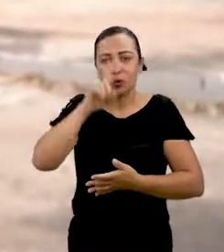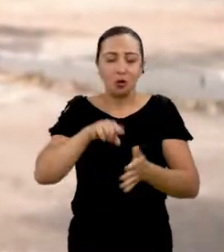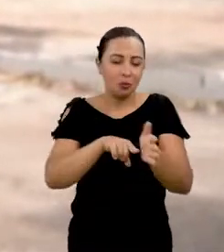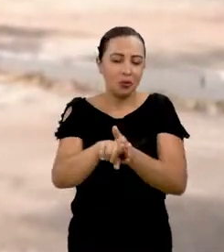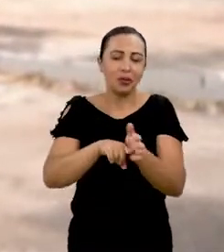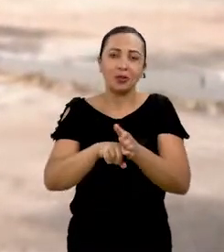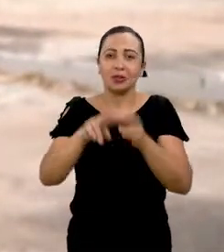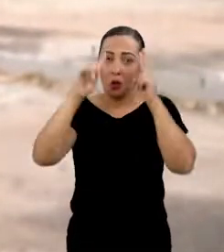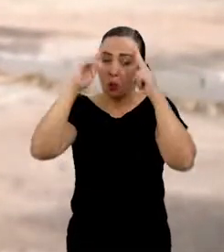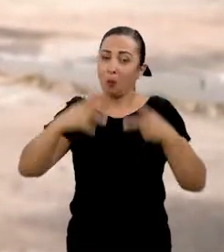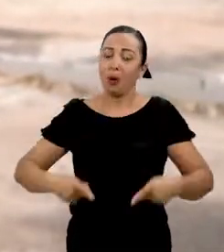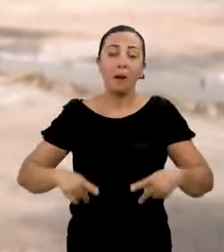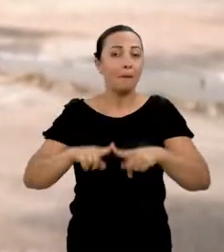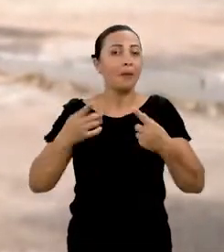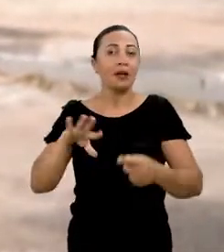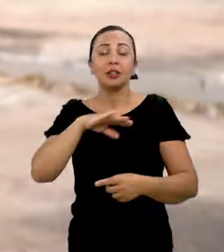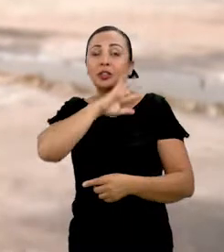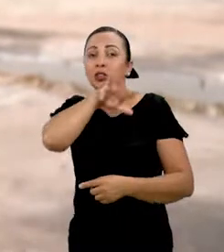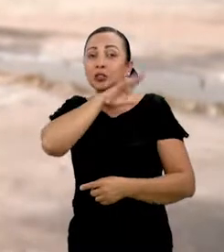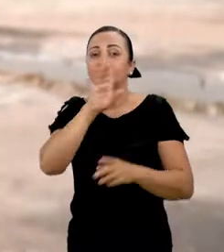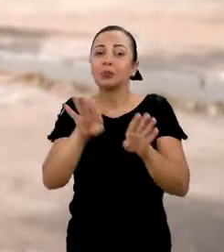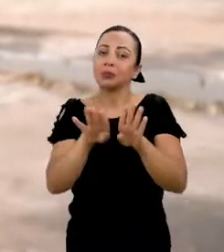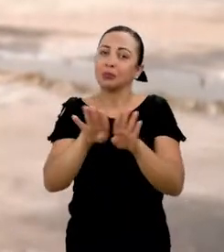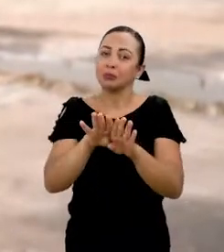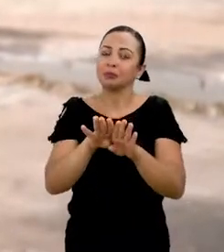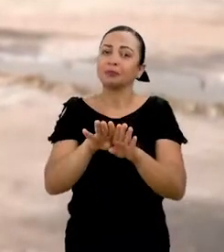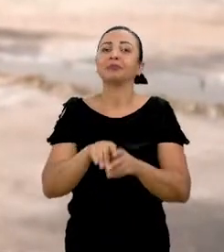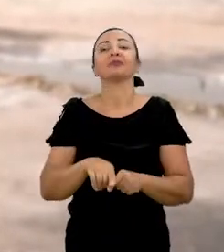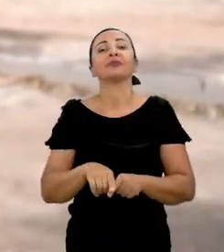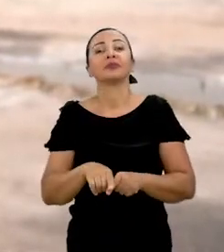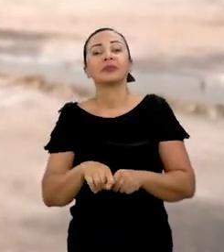pesquisas humanas, mas em animais também.